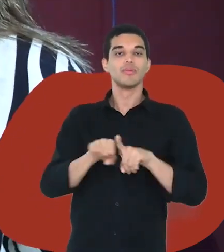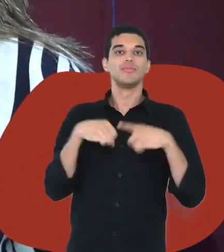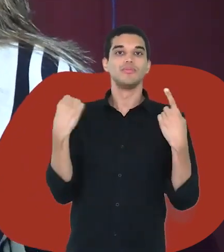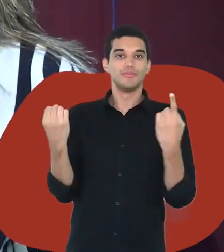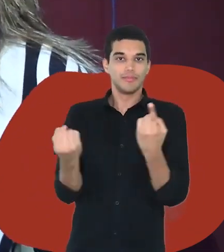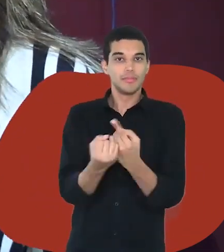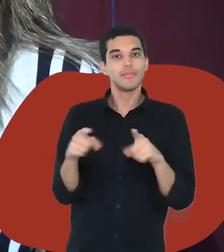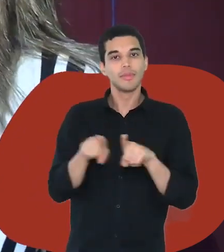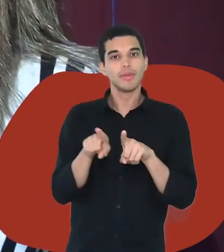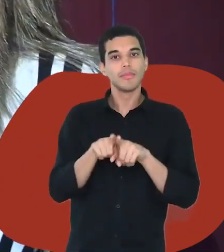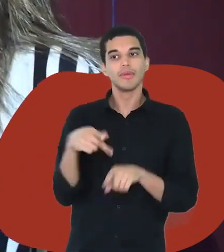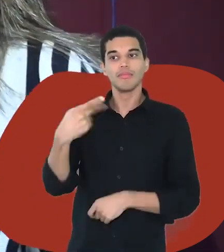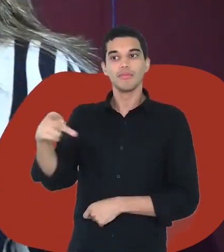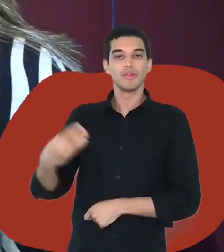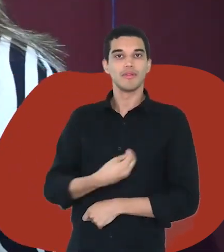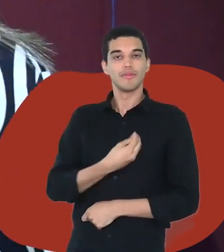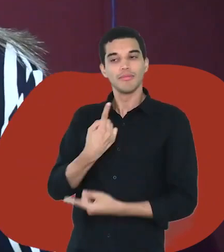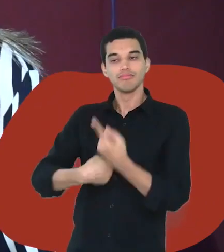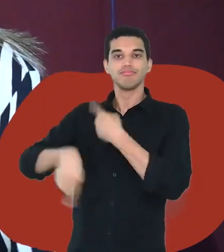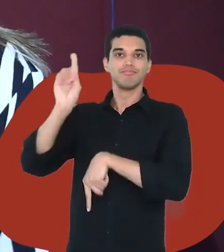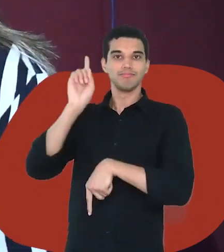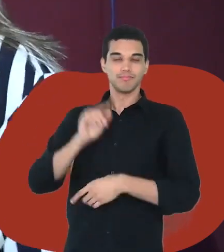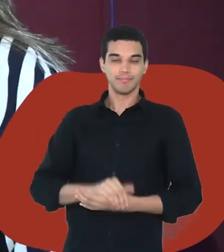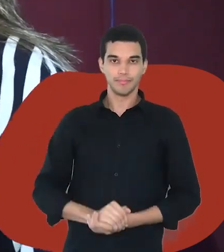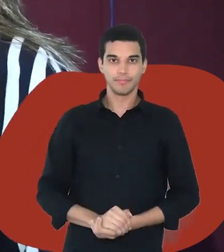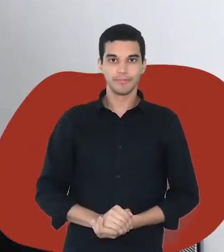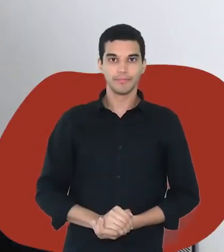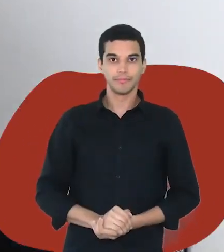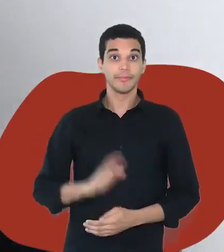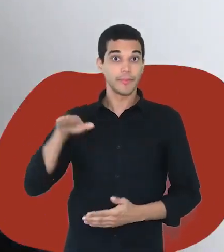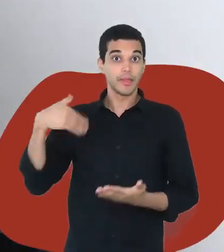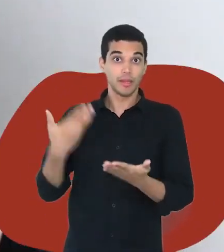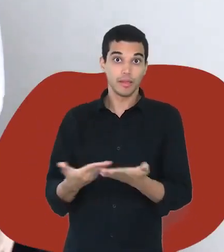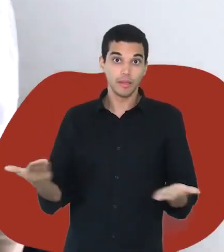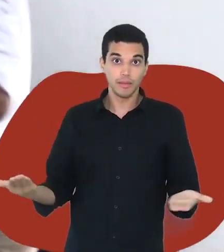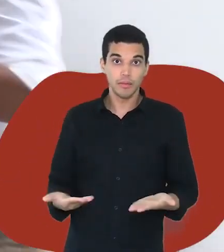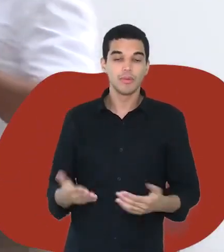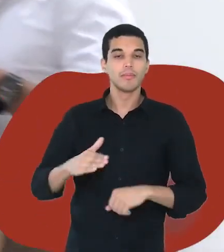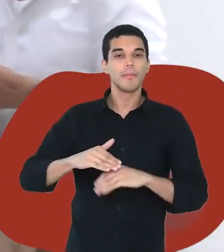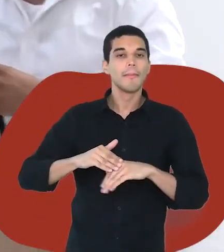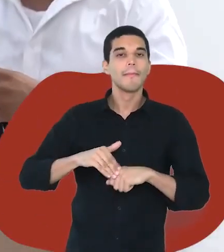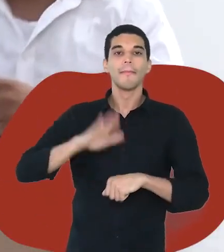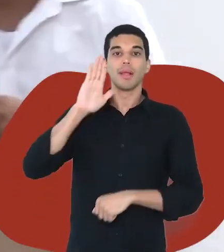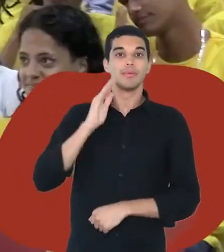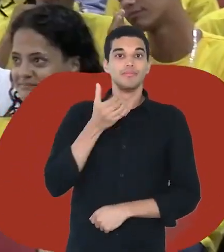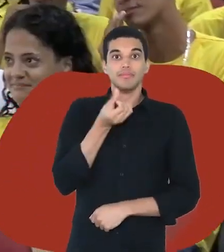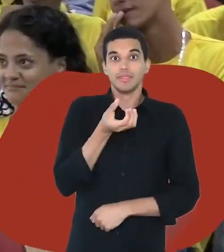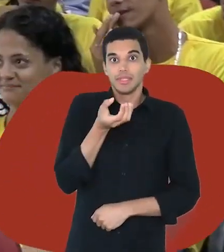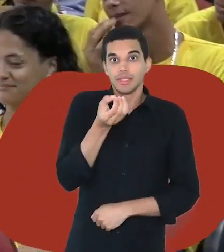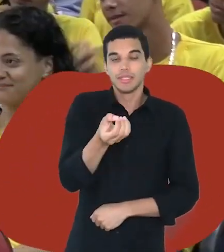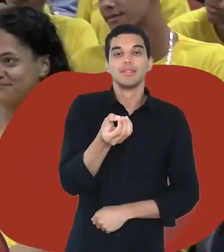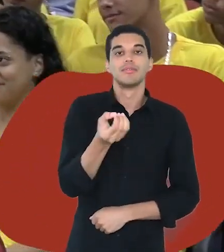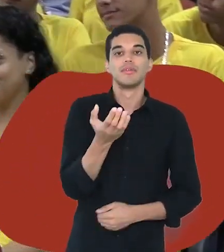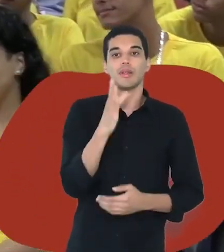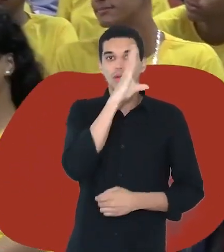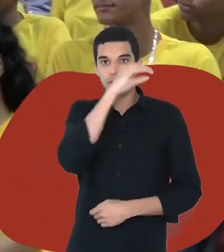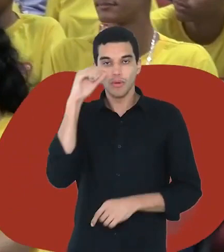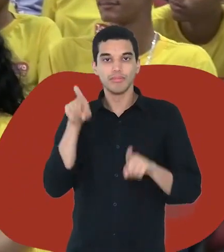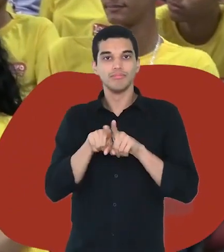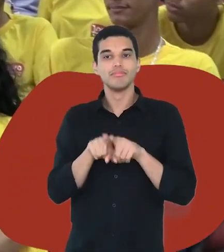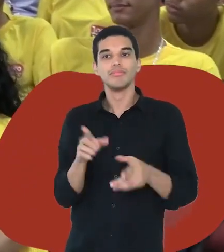promovendo então inclusão social e uma transformação em suas vidas até o momento mais de 60 adolescentes e jovens